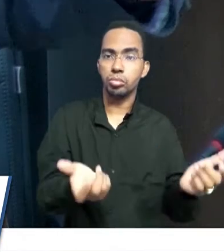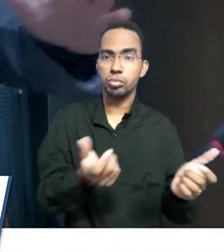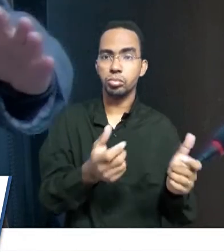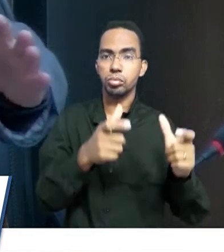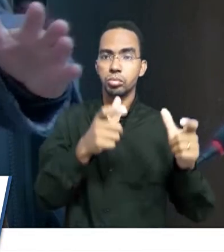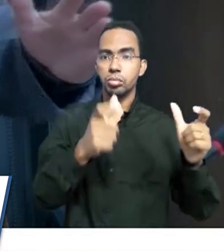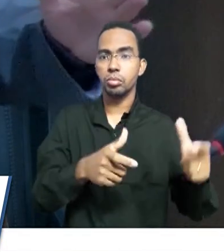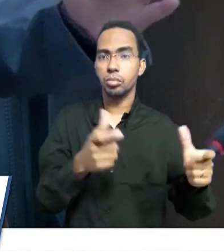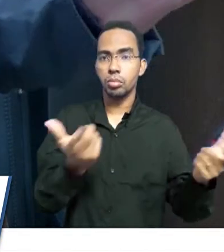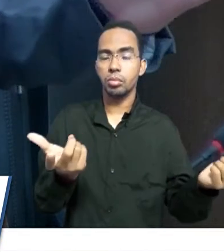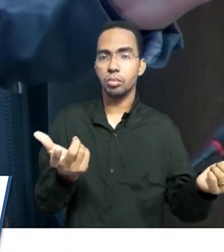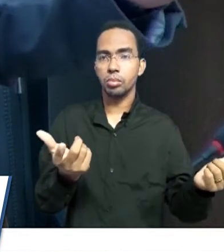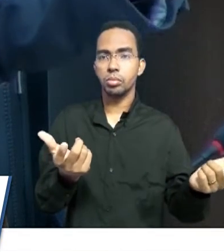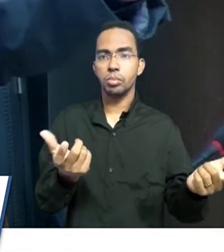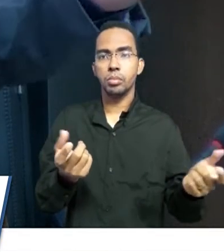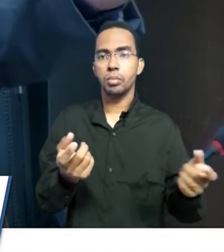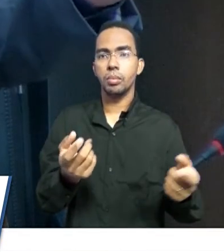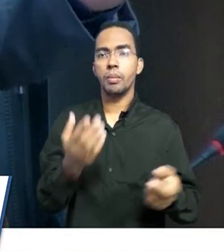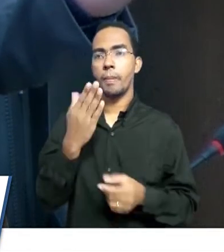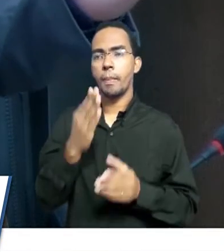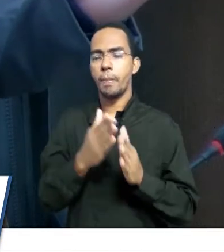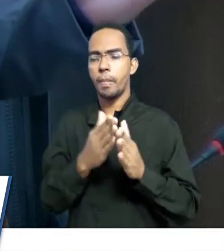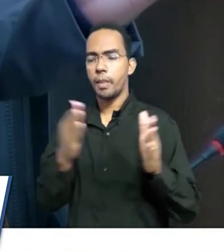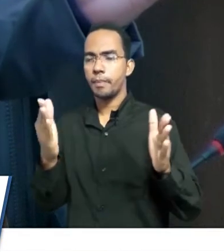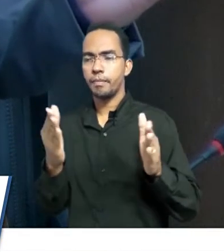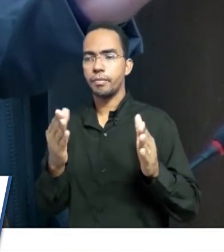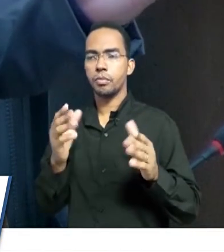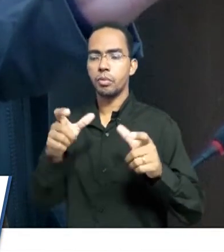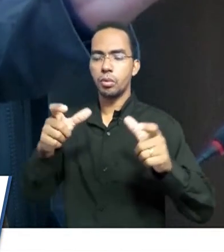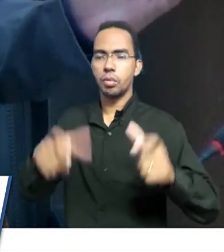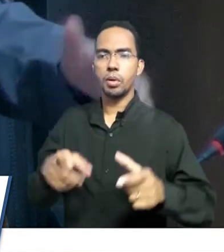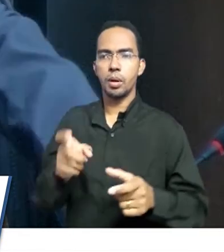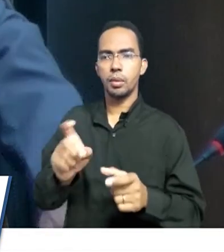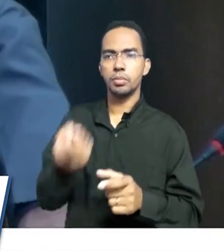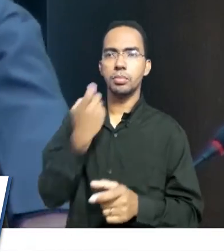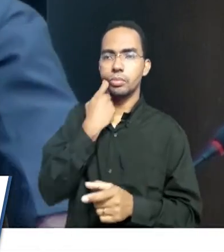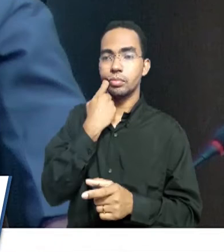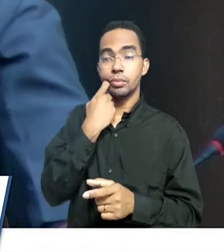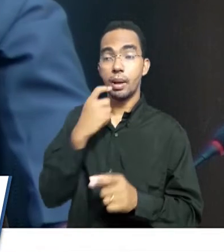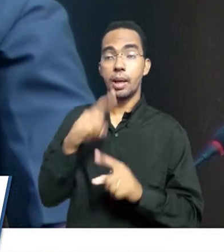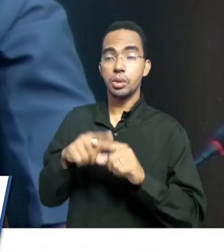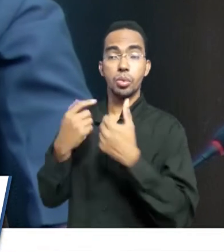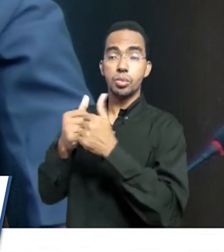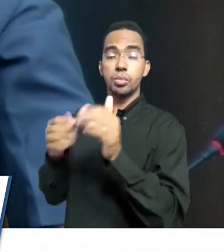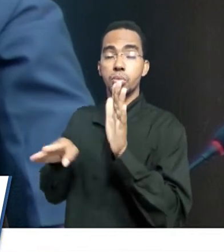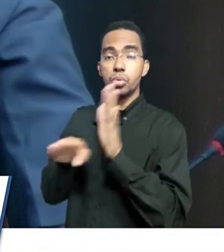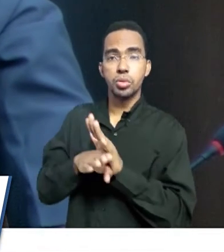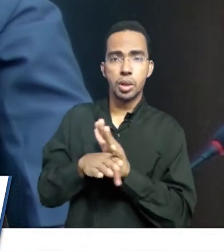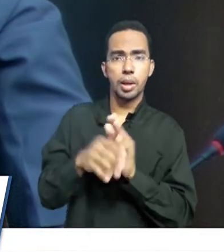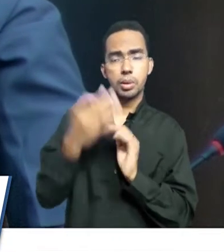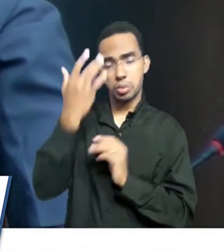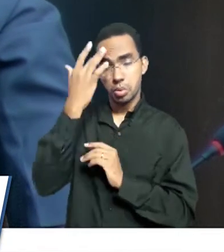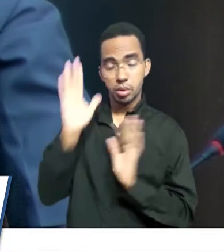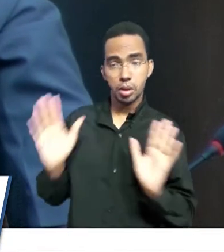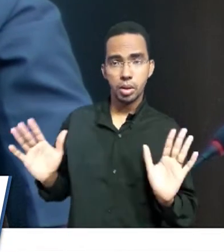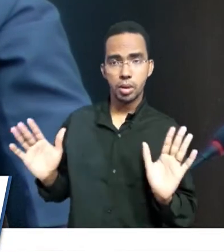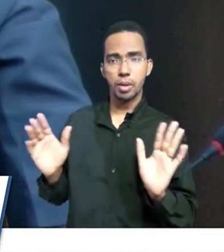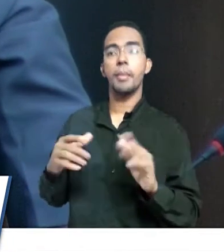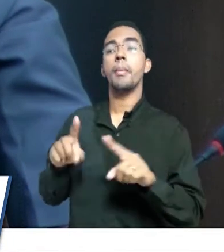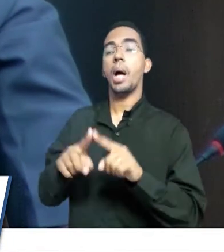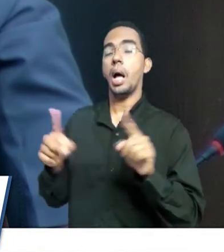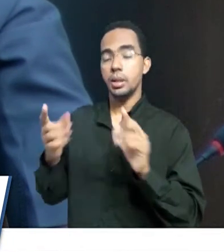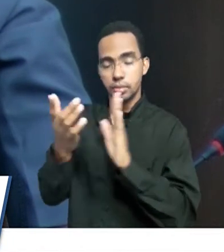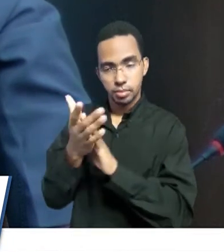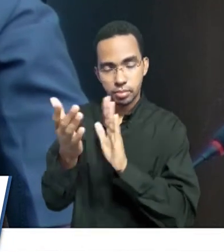perto do Pesque Pague, e a aviação não chega até o local. Isso que nós entendemos. Então, Parabéns pela reivindicação. É o